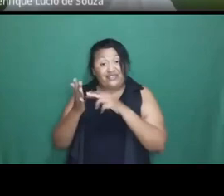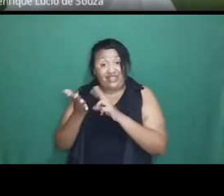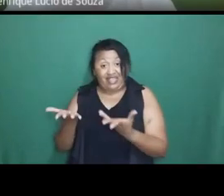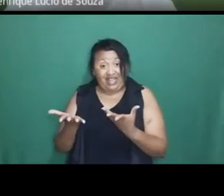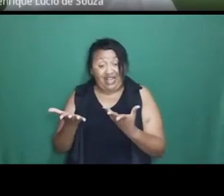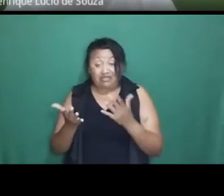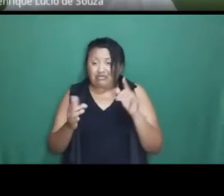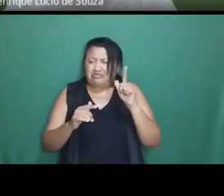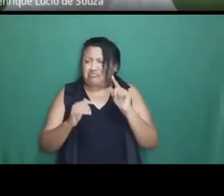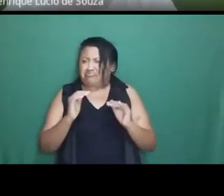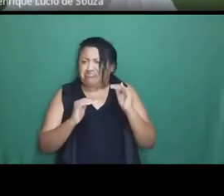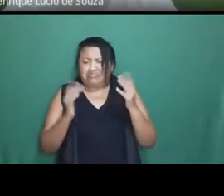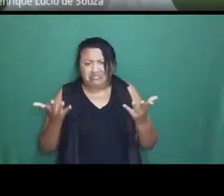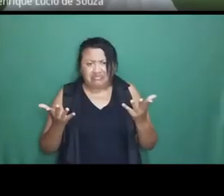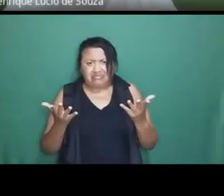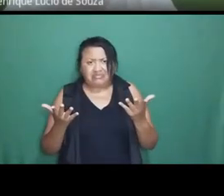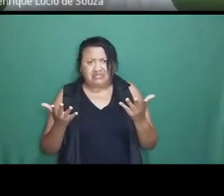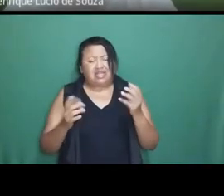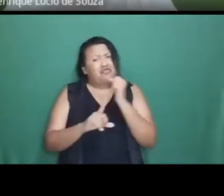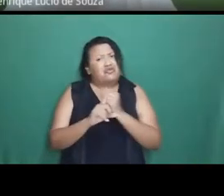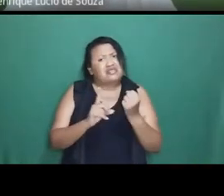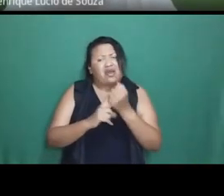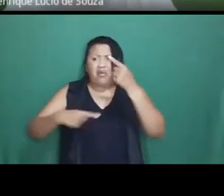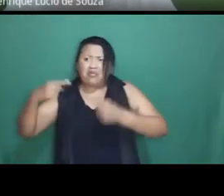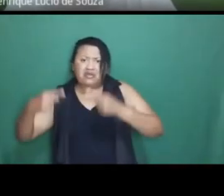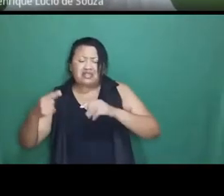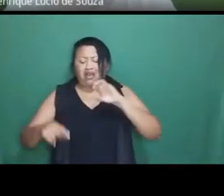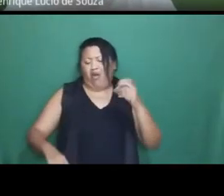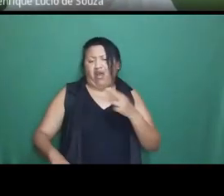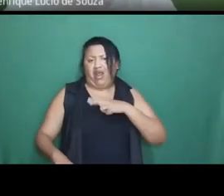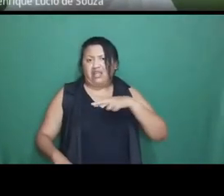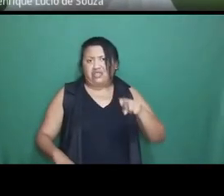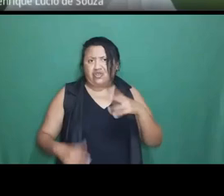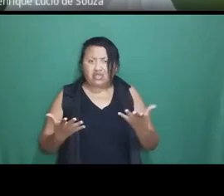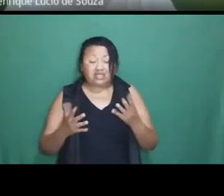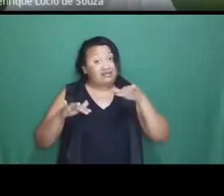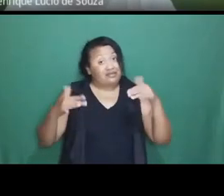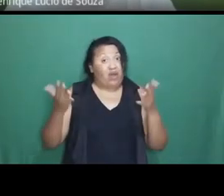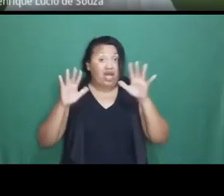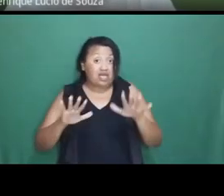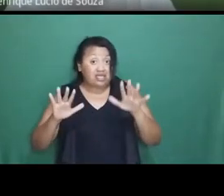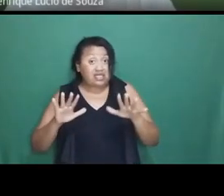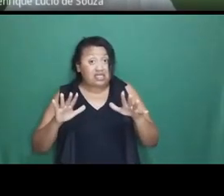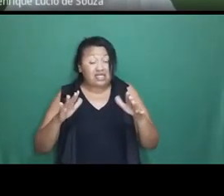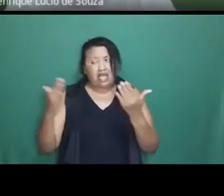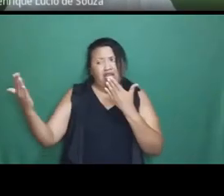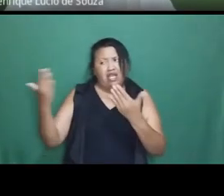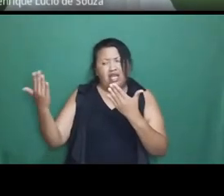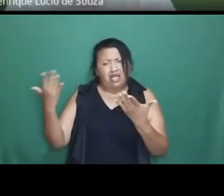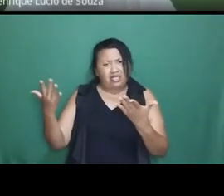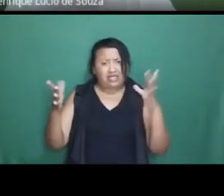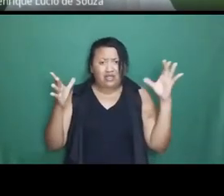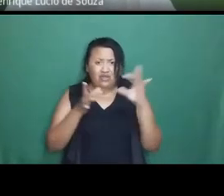Autoridade fosse ela política ou religiosa dessa forma associe cada corrente filosófica